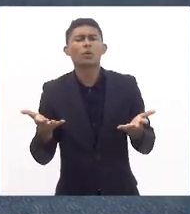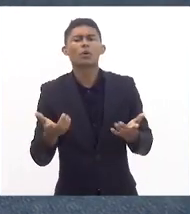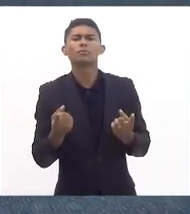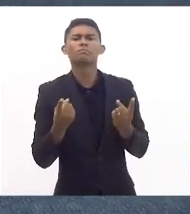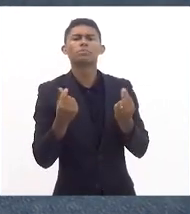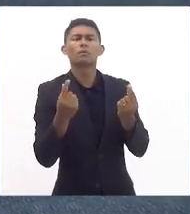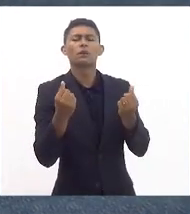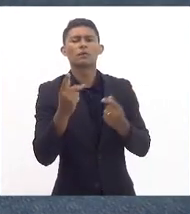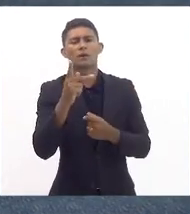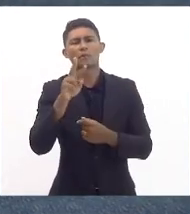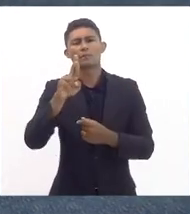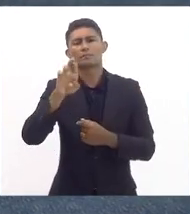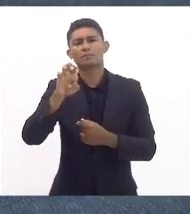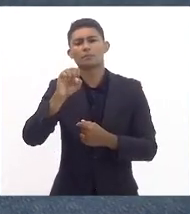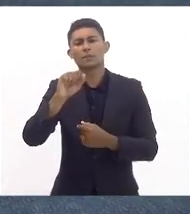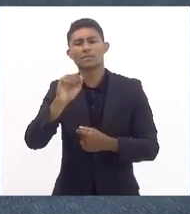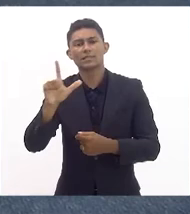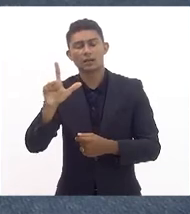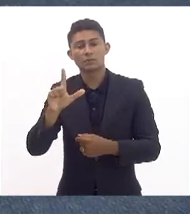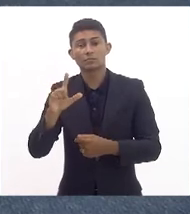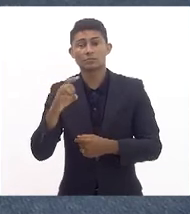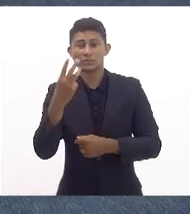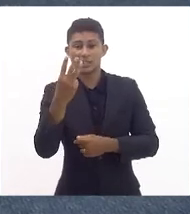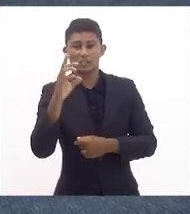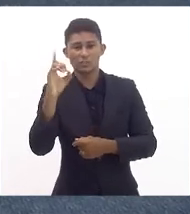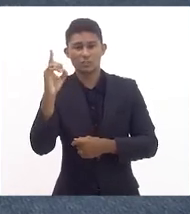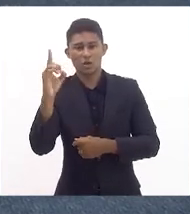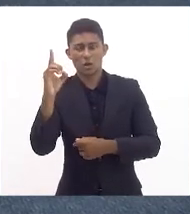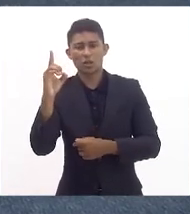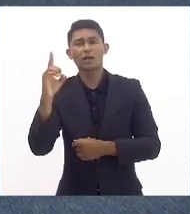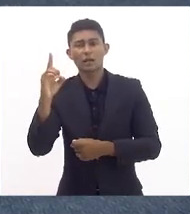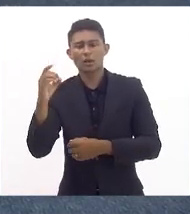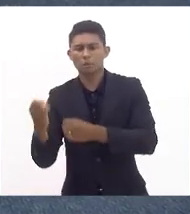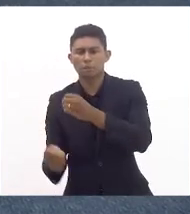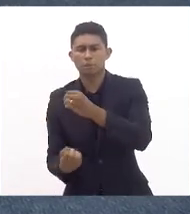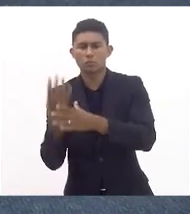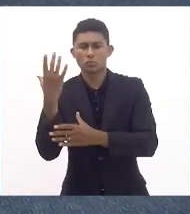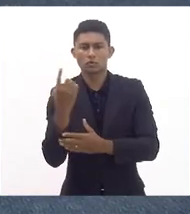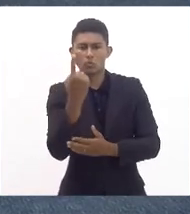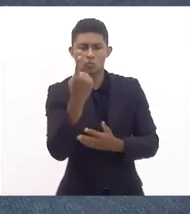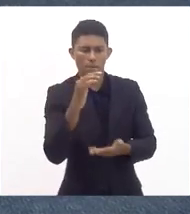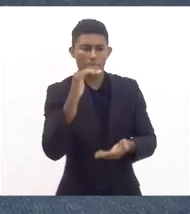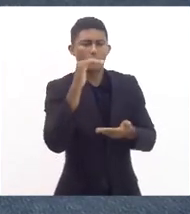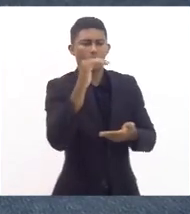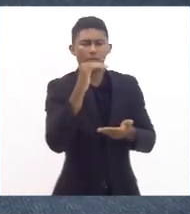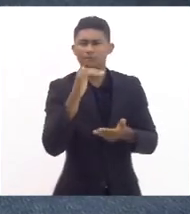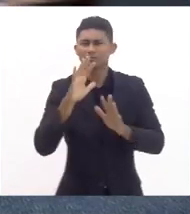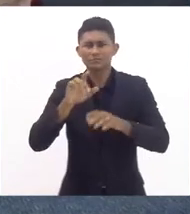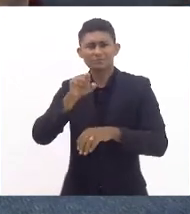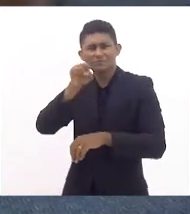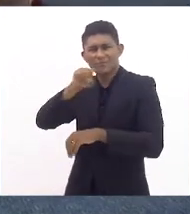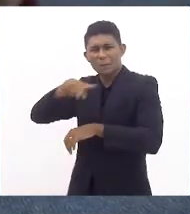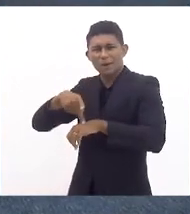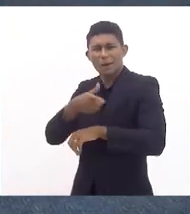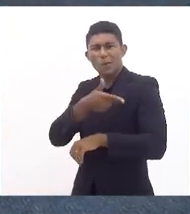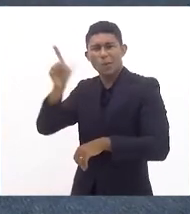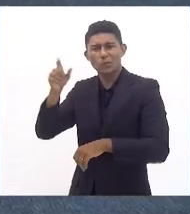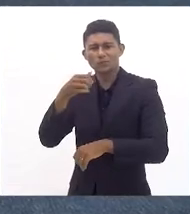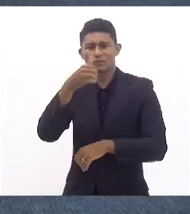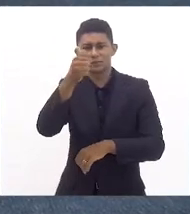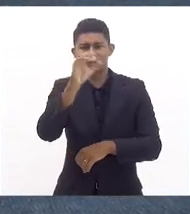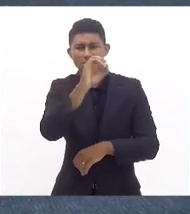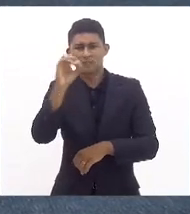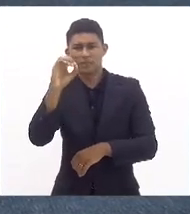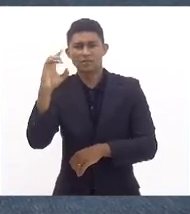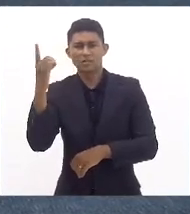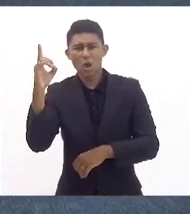deputado Luiz, em torno de 3 dólares para produzir um barril. E o mercado internacional está a mais de 100 dólares. Mesmo com esse ganho, com